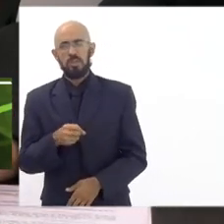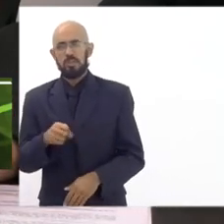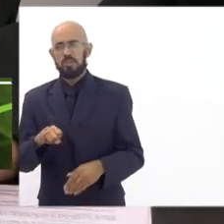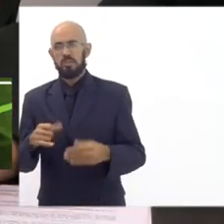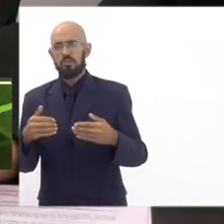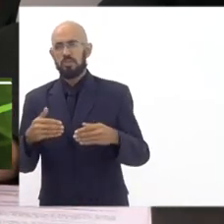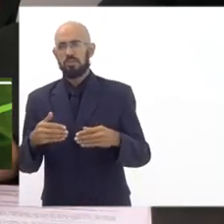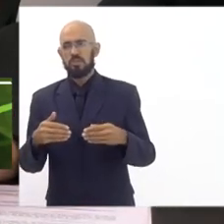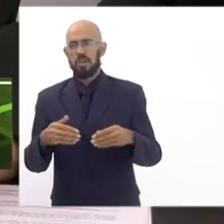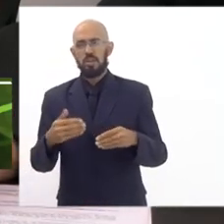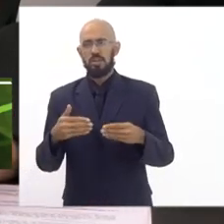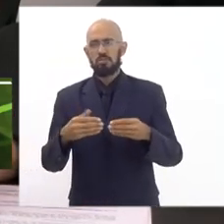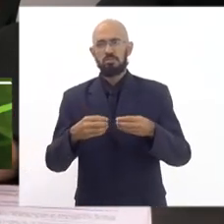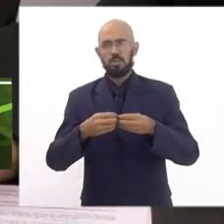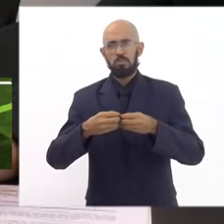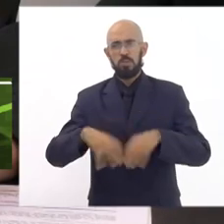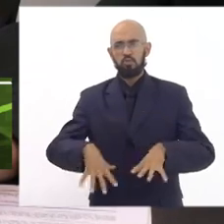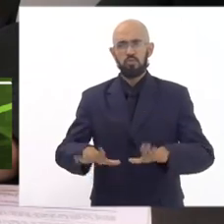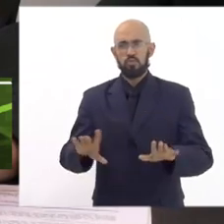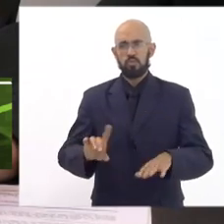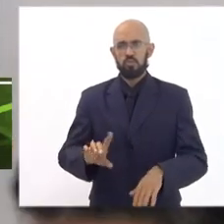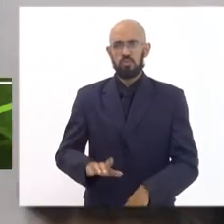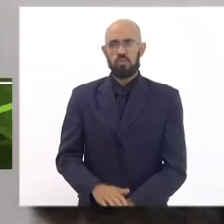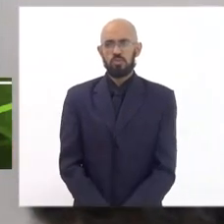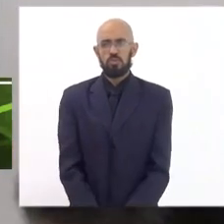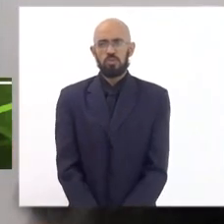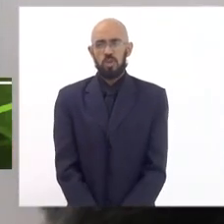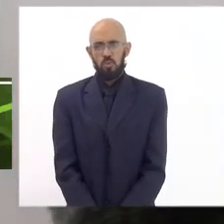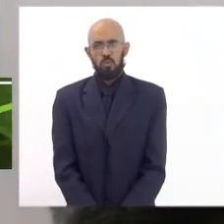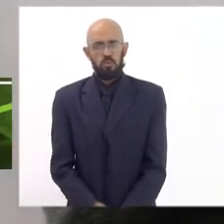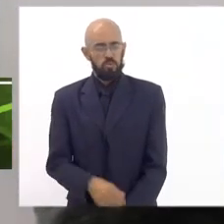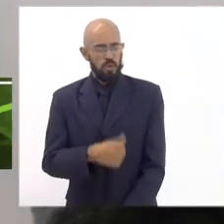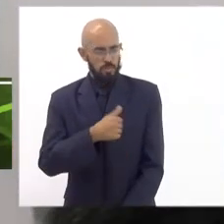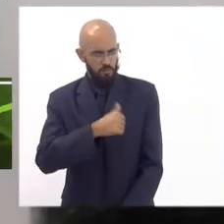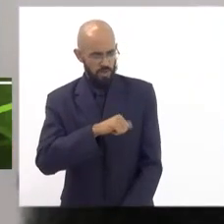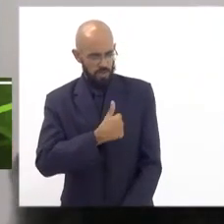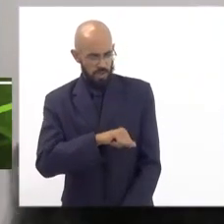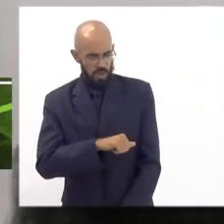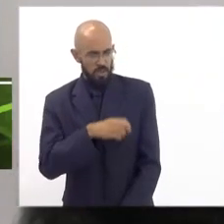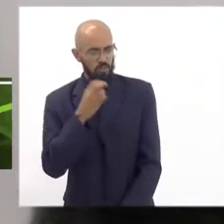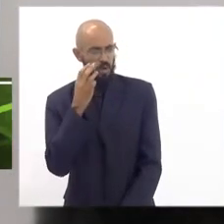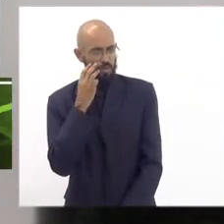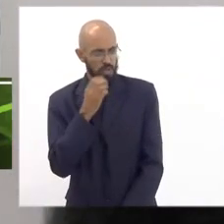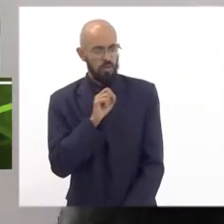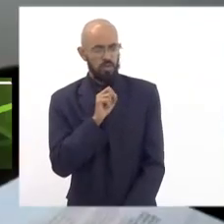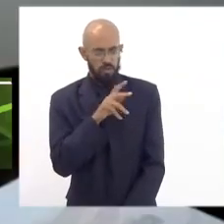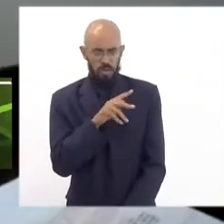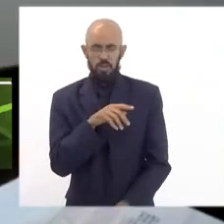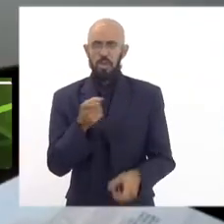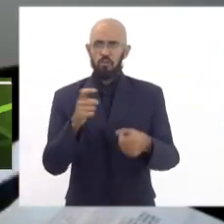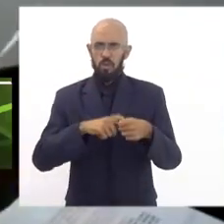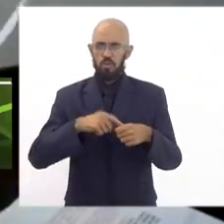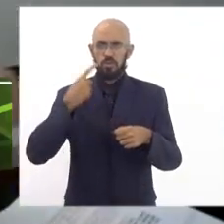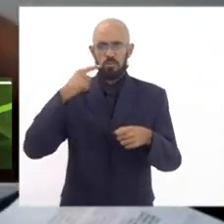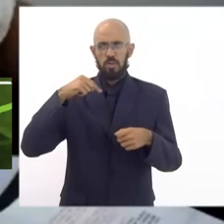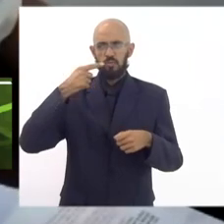voto divergente pela prejudicabilidade, deputado Valdec. Não, mas dá uma analisada, então, Valdec. Pedido de vista, volta semana que vem.